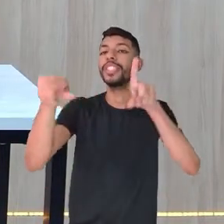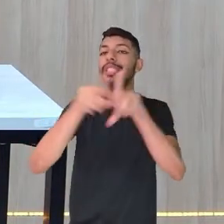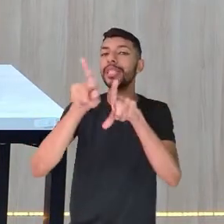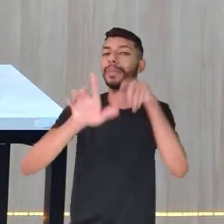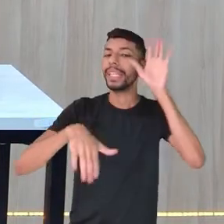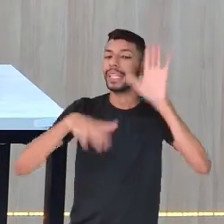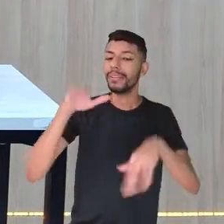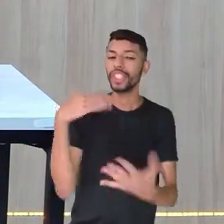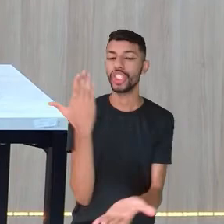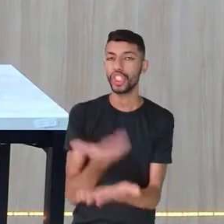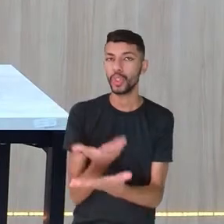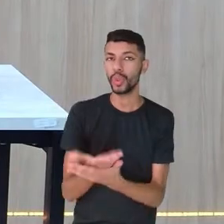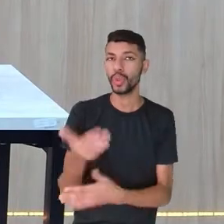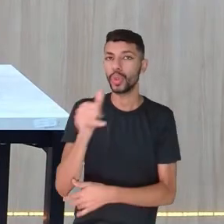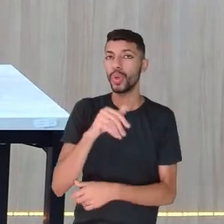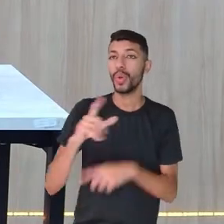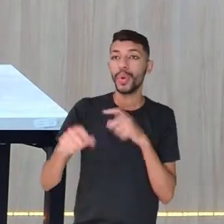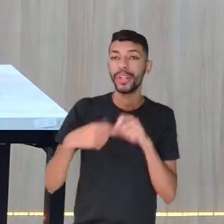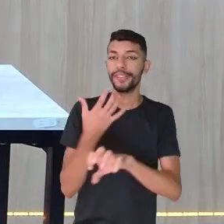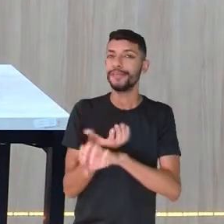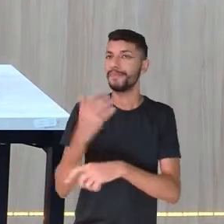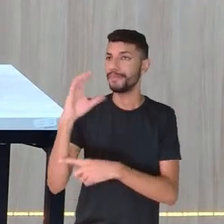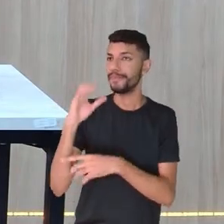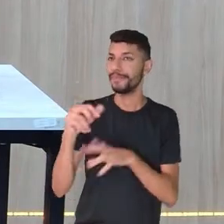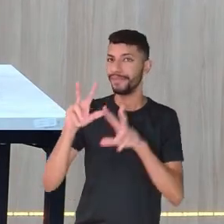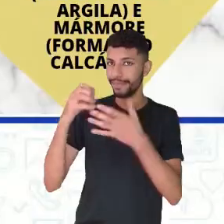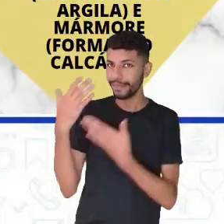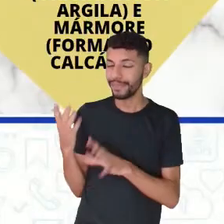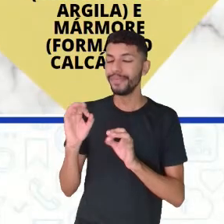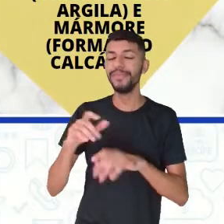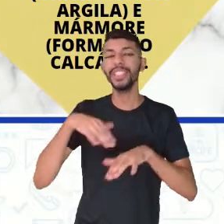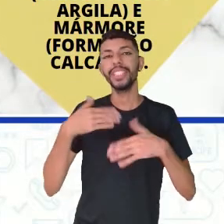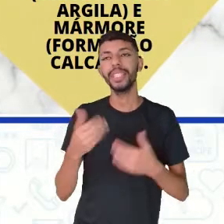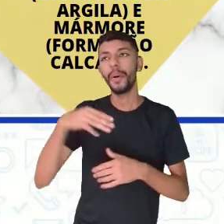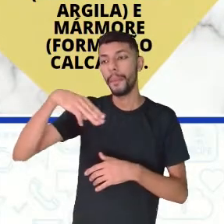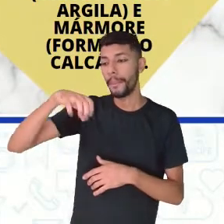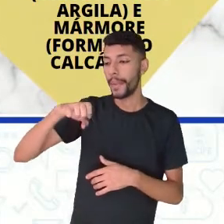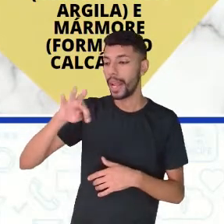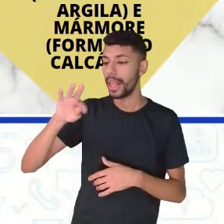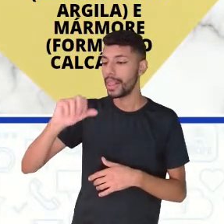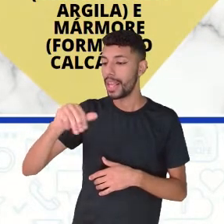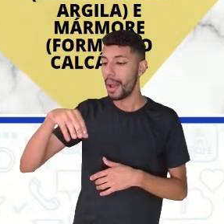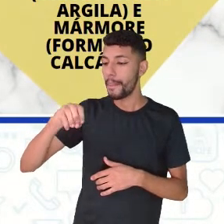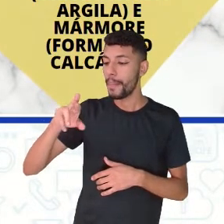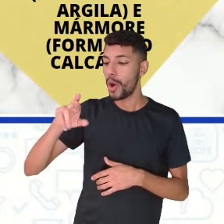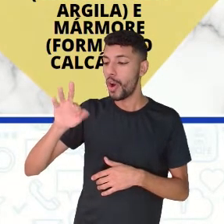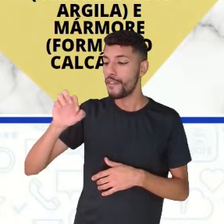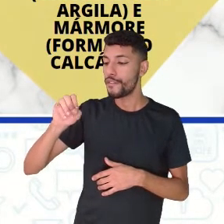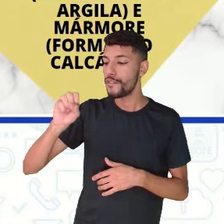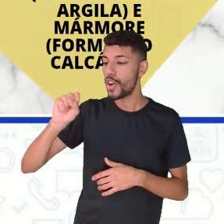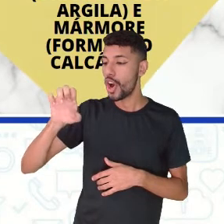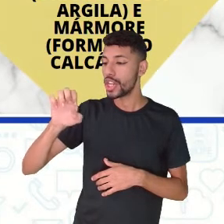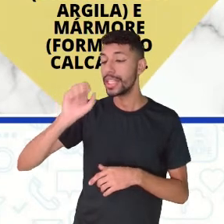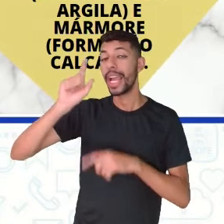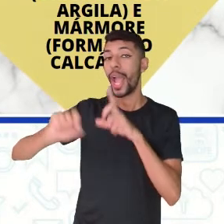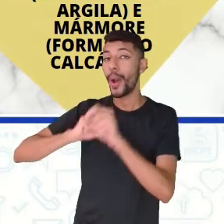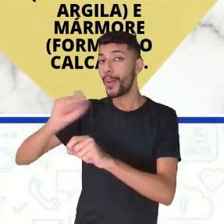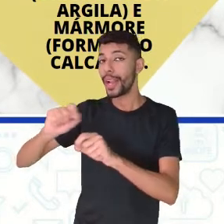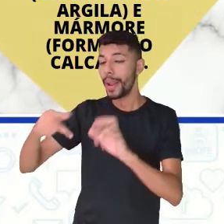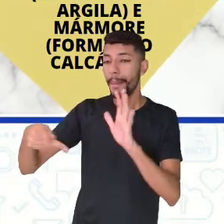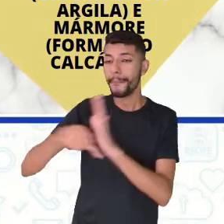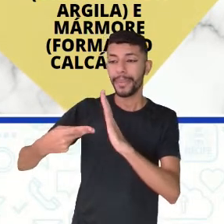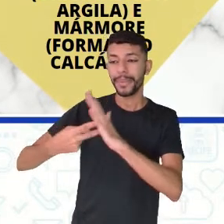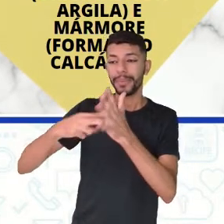em ciência. Então, a questão de metamorfose são transformações, são modificações que, no caso